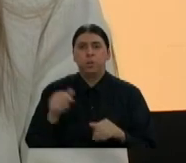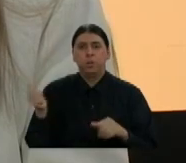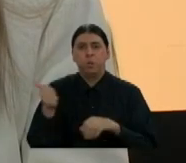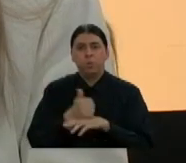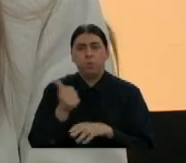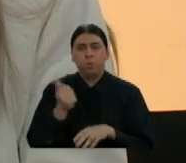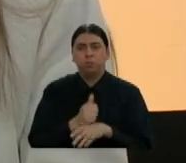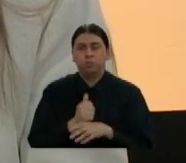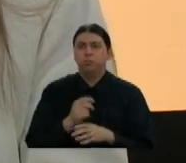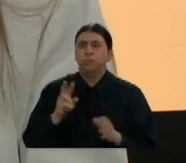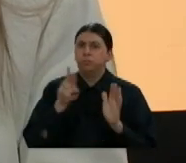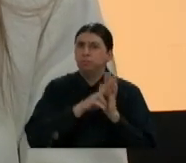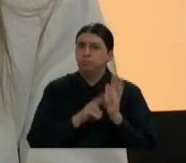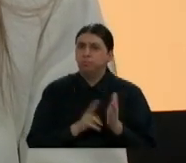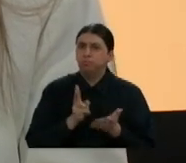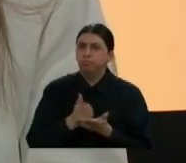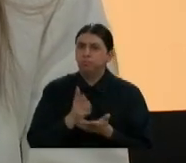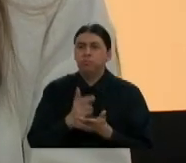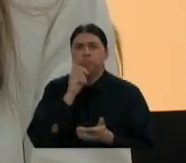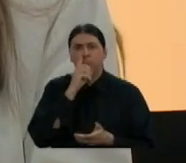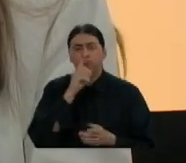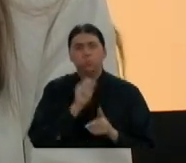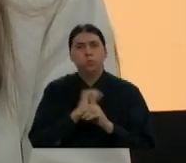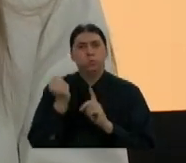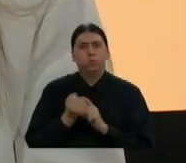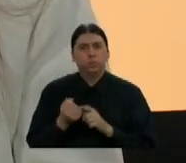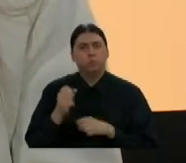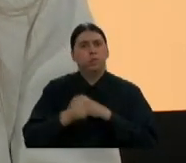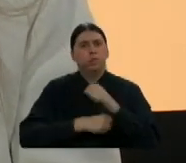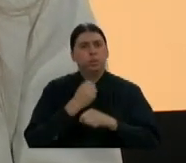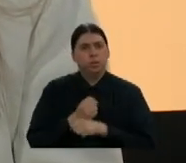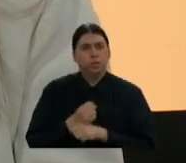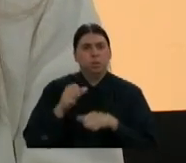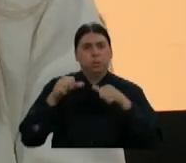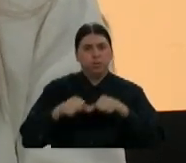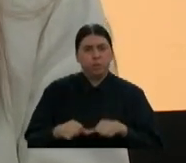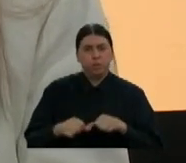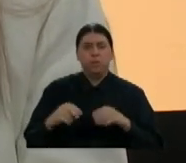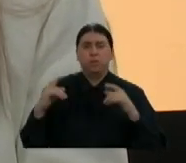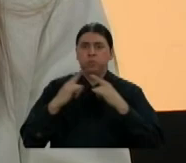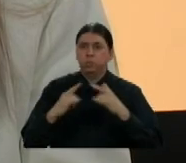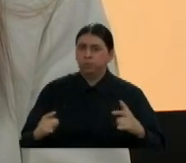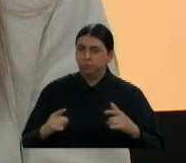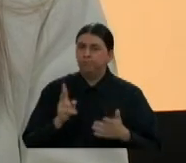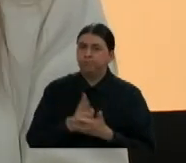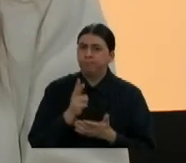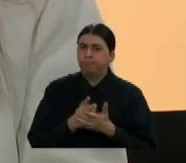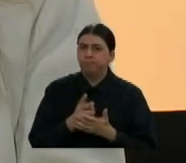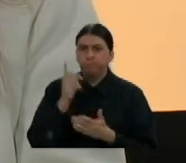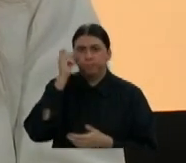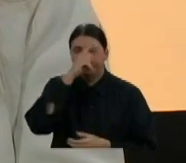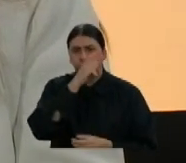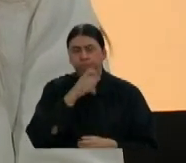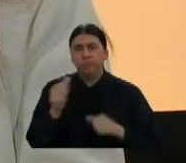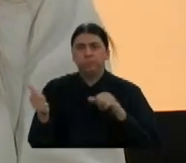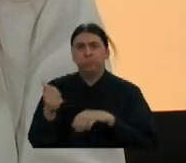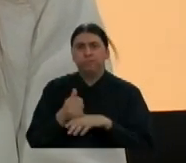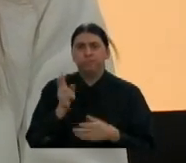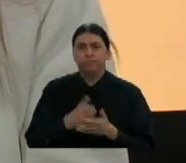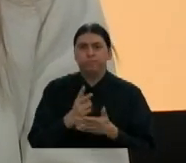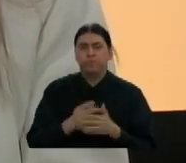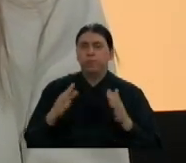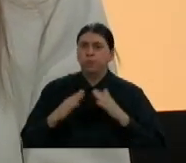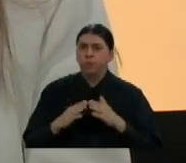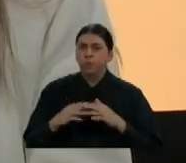é muito dificilmente a cef se mantenha por anos e anos e anos net enquanto que as crianças infelizmente são ficando por ano na sala de acolhimento